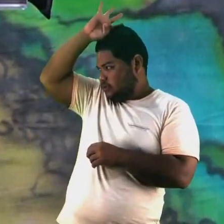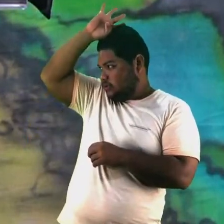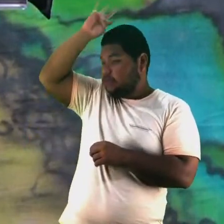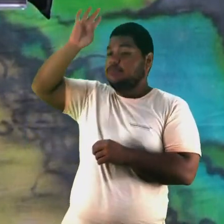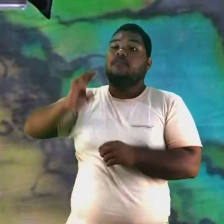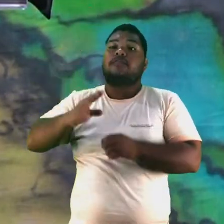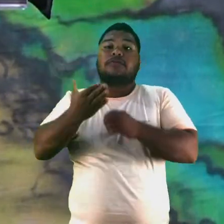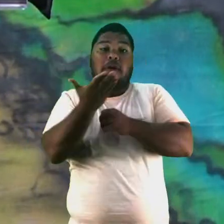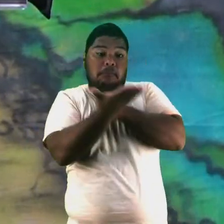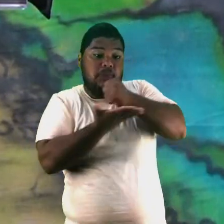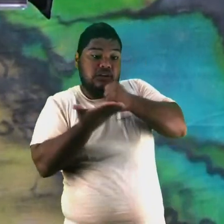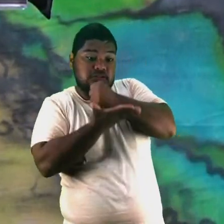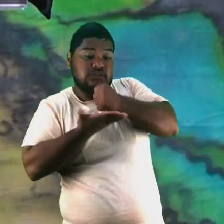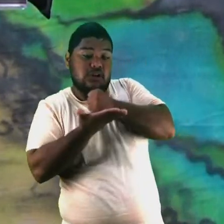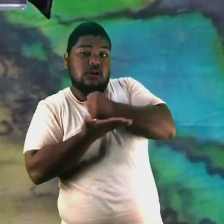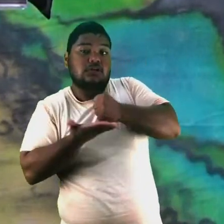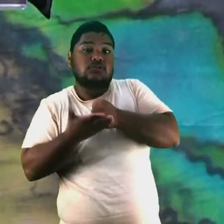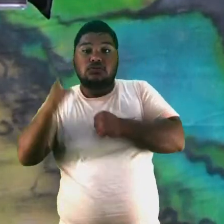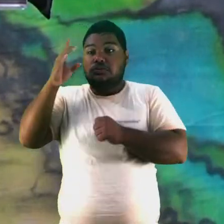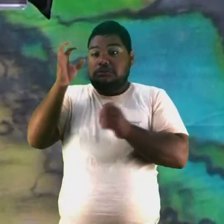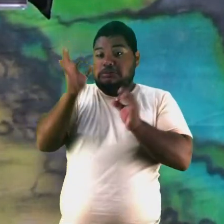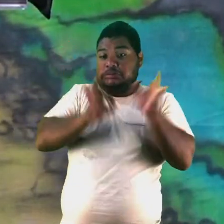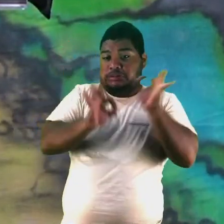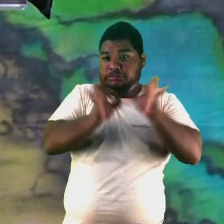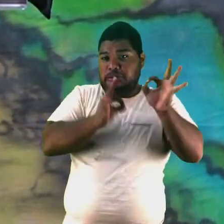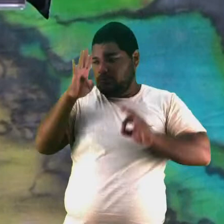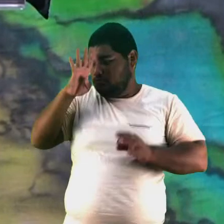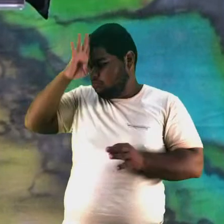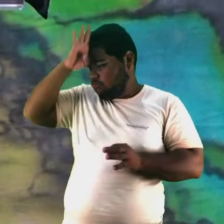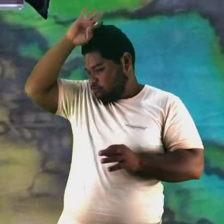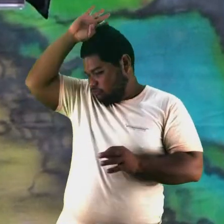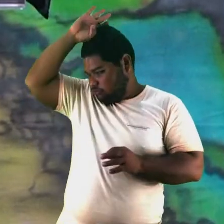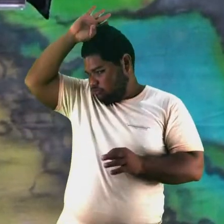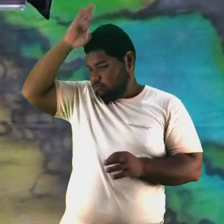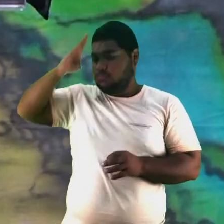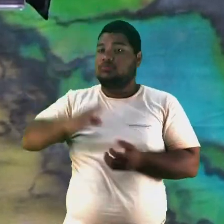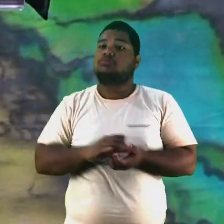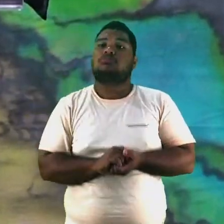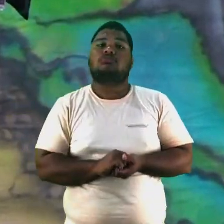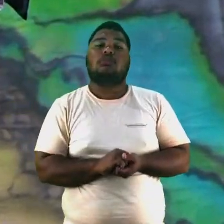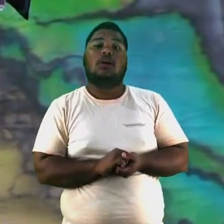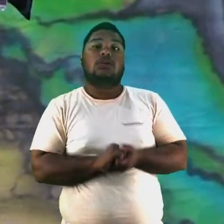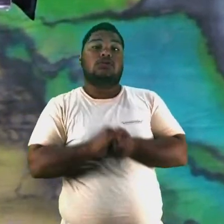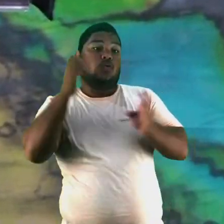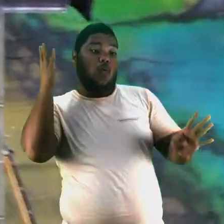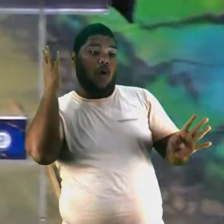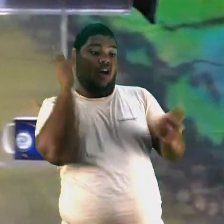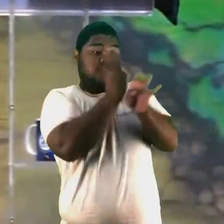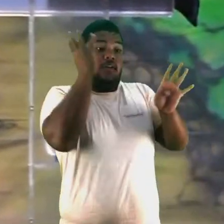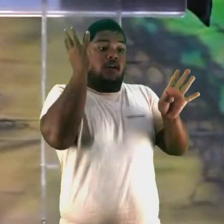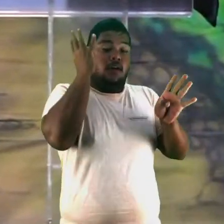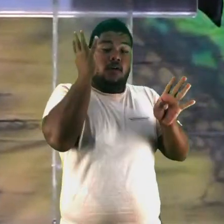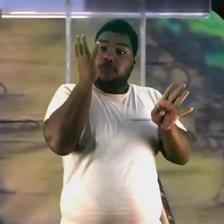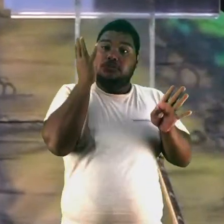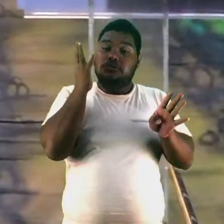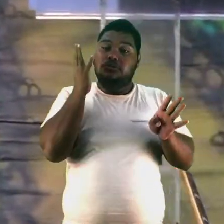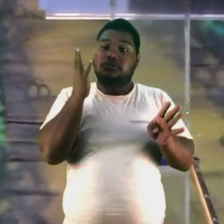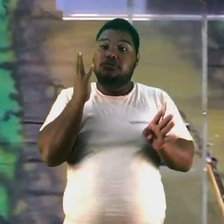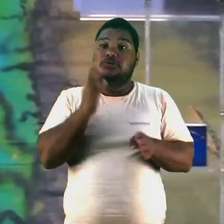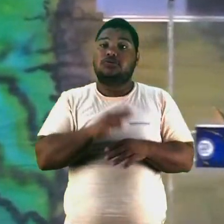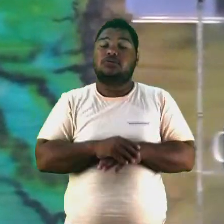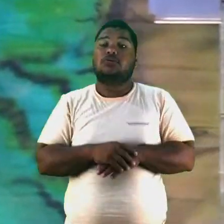sistema romano. Mas os achados de Qumran, em 1948,